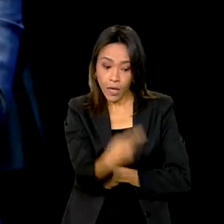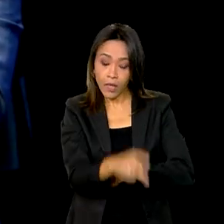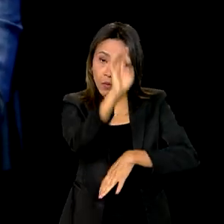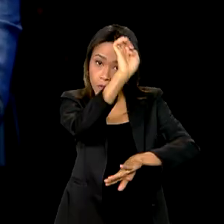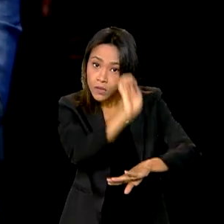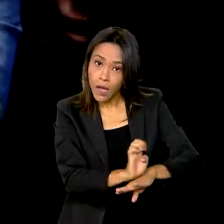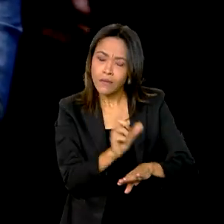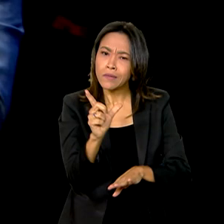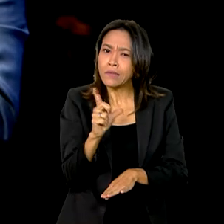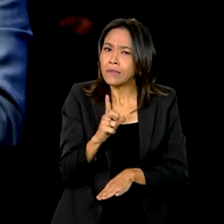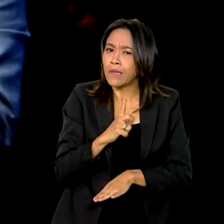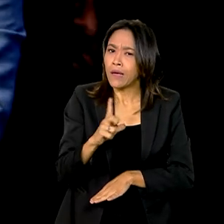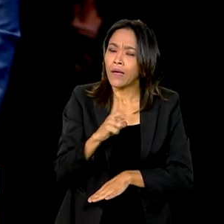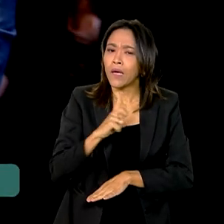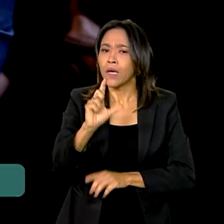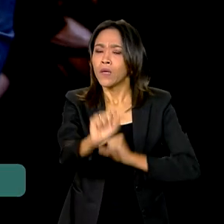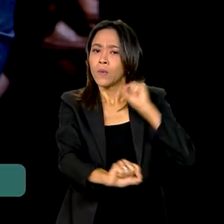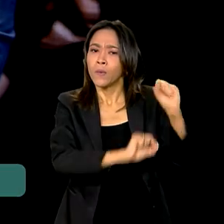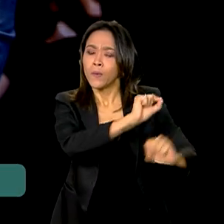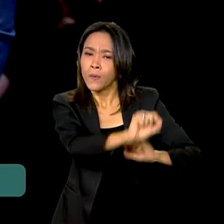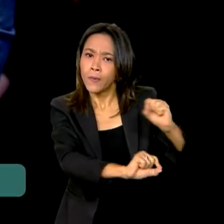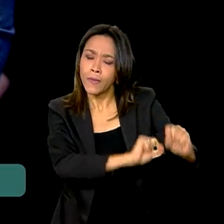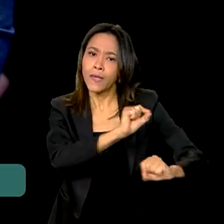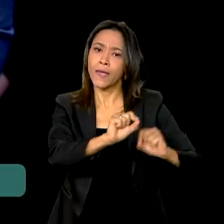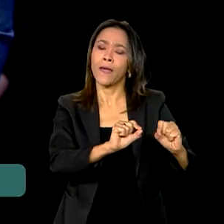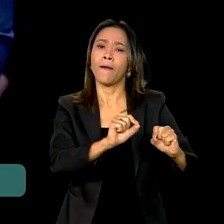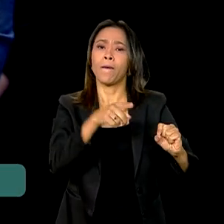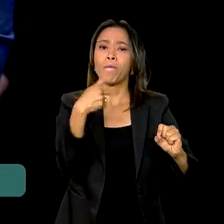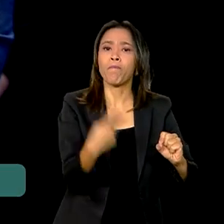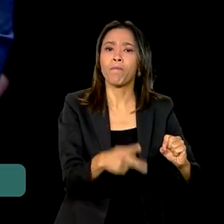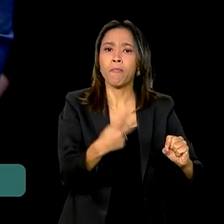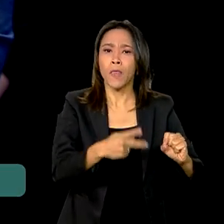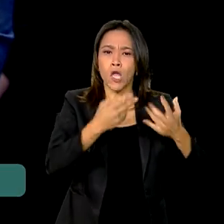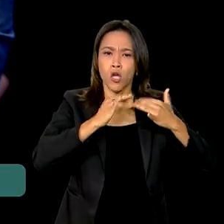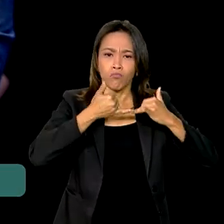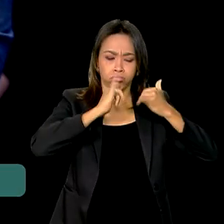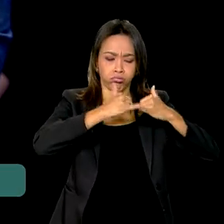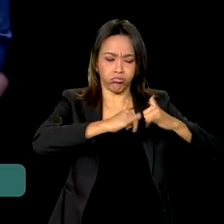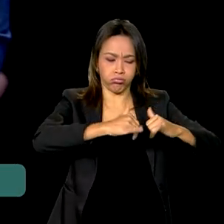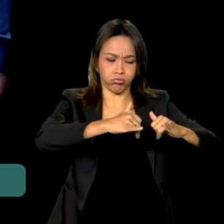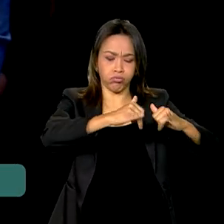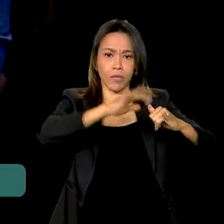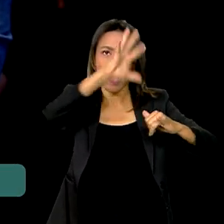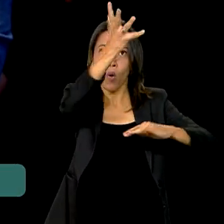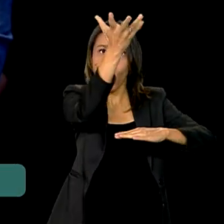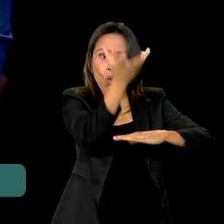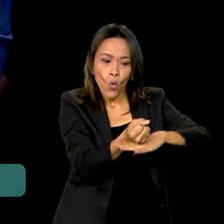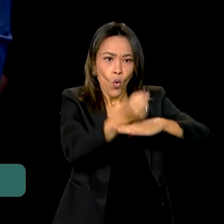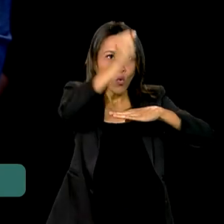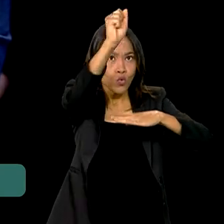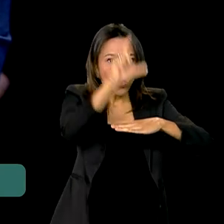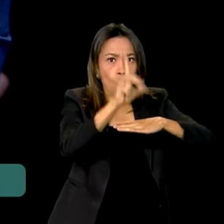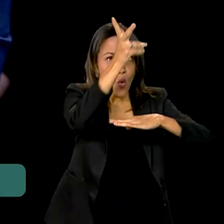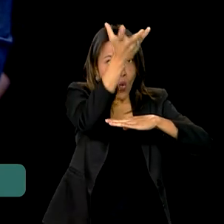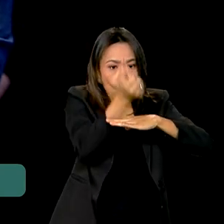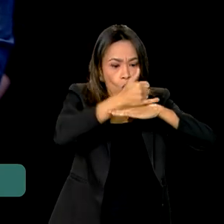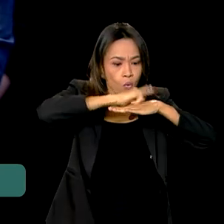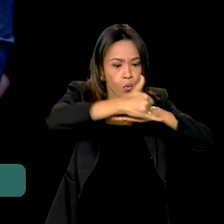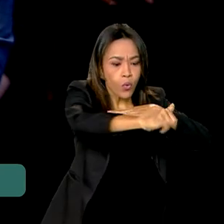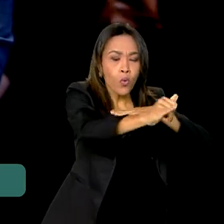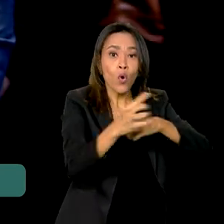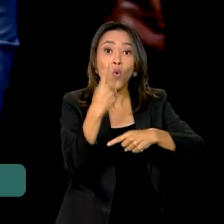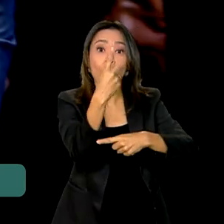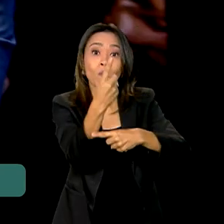maior capacidade de estação instalada para geração de energia solar do Brasil. Quase um terço de todo